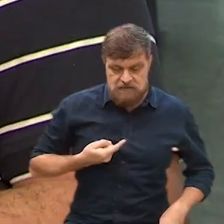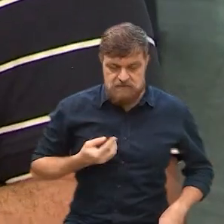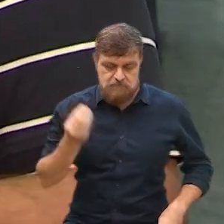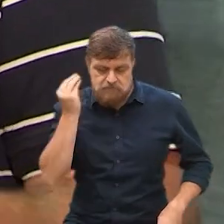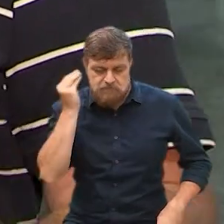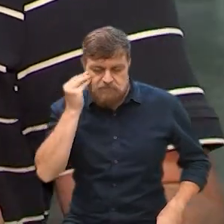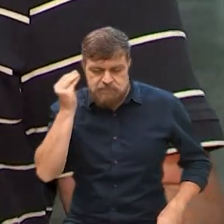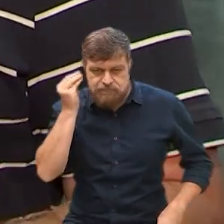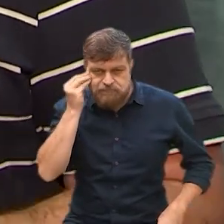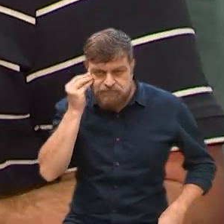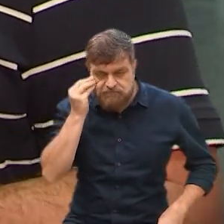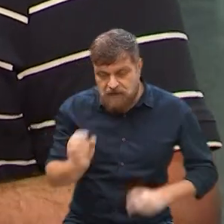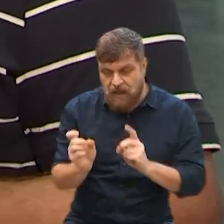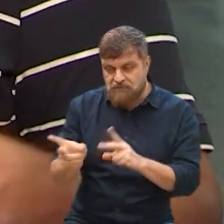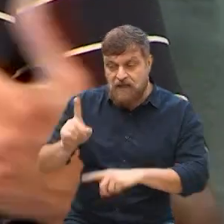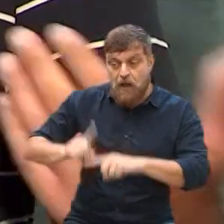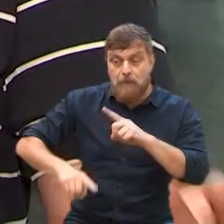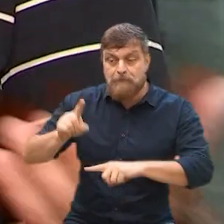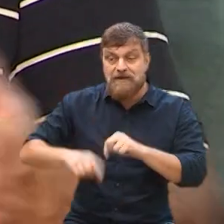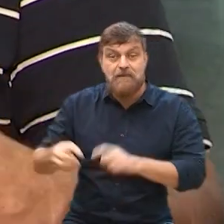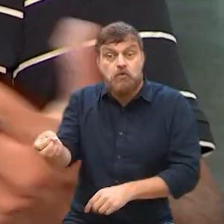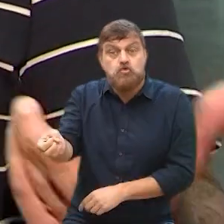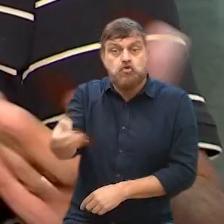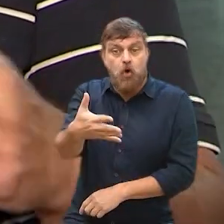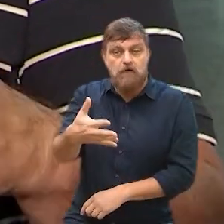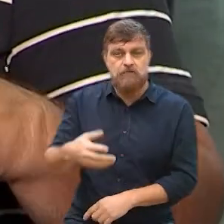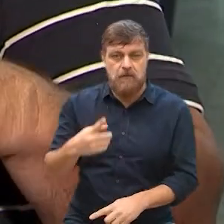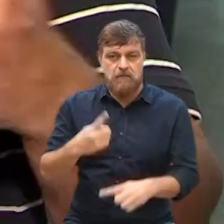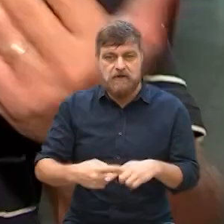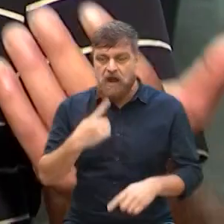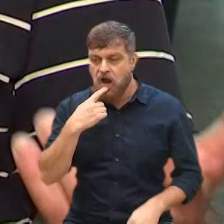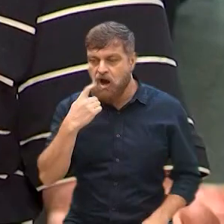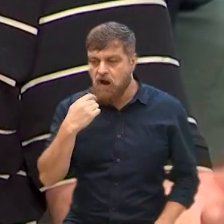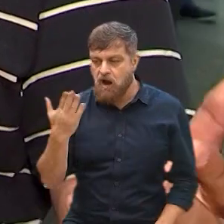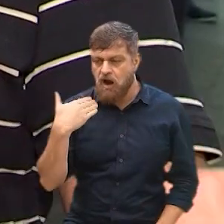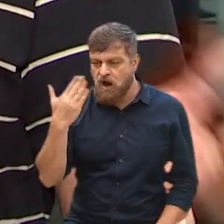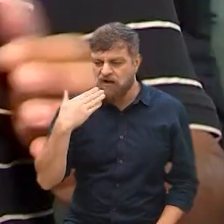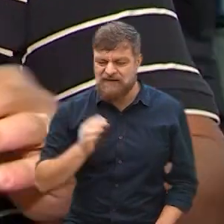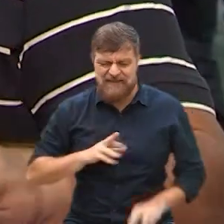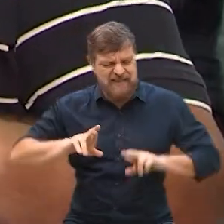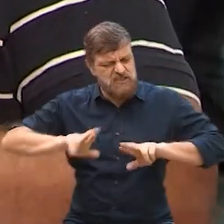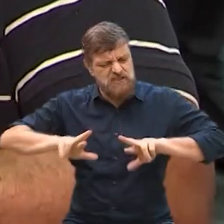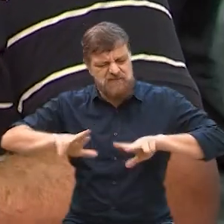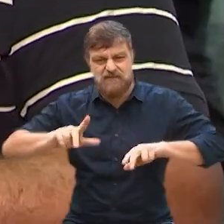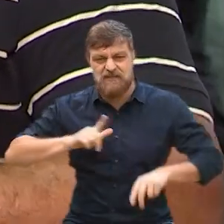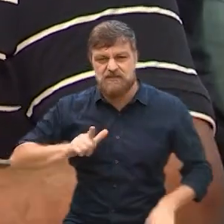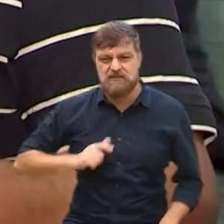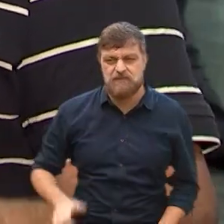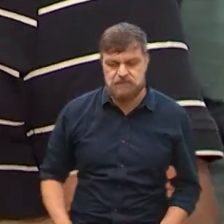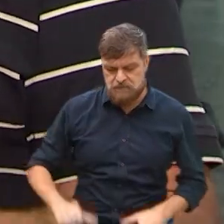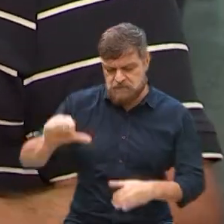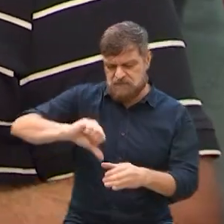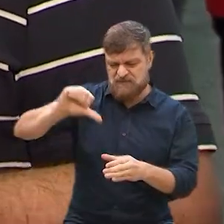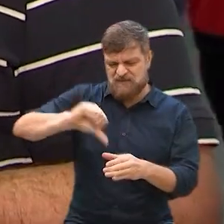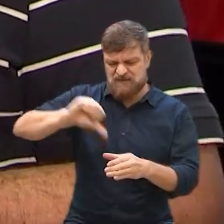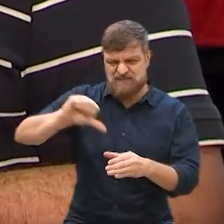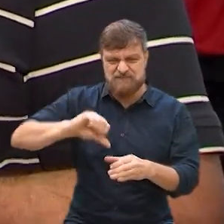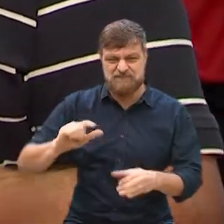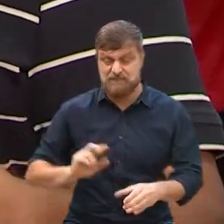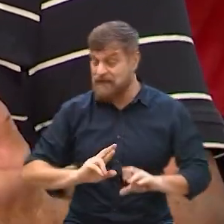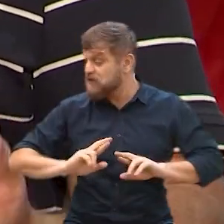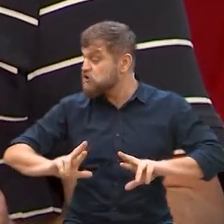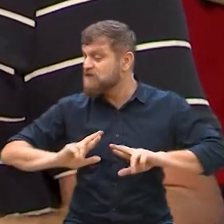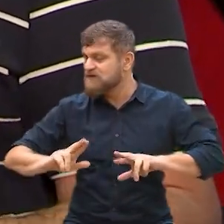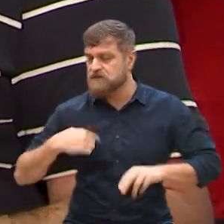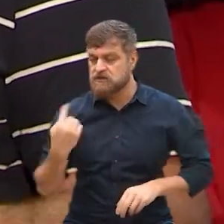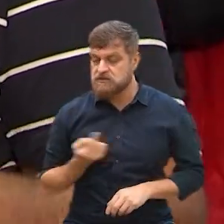ela no mercado como um produto inovador, né? Já que ela não é nem um molho de pimenta, ela não é uma pimenta em conserva in natura. E